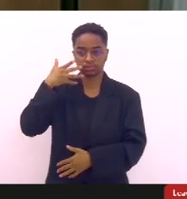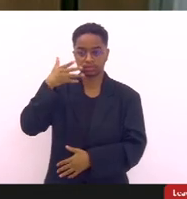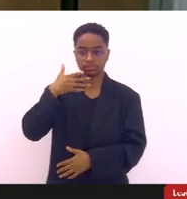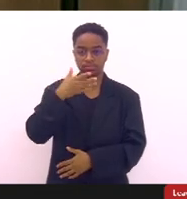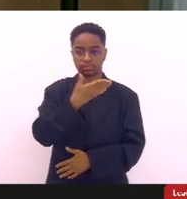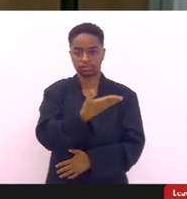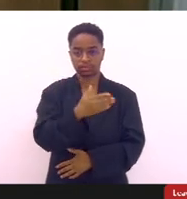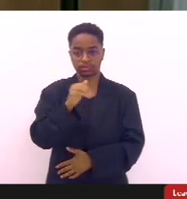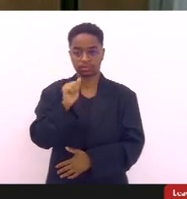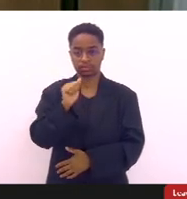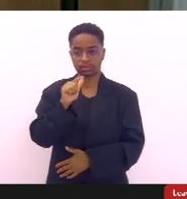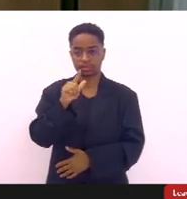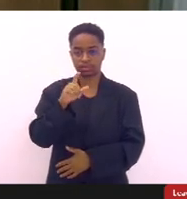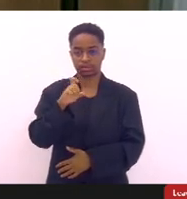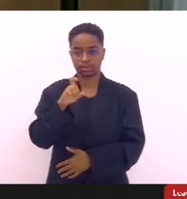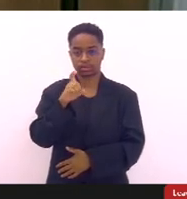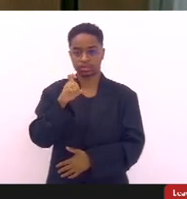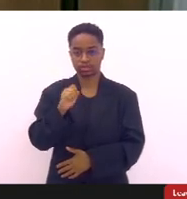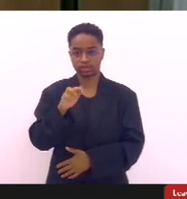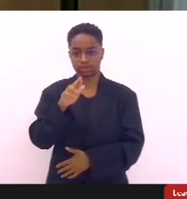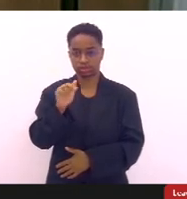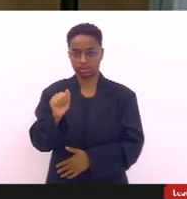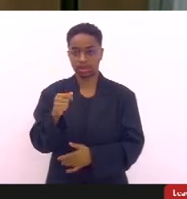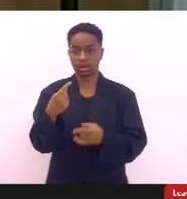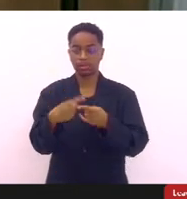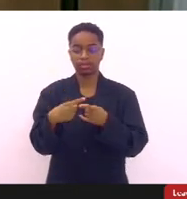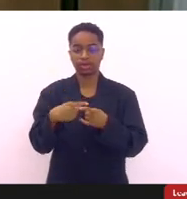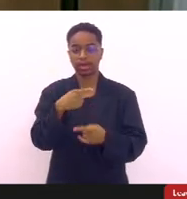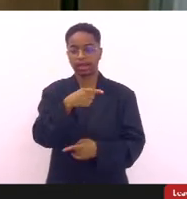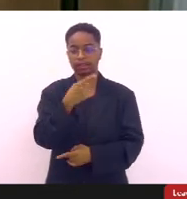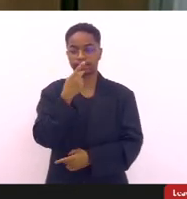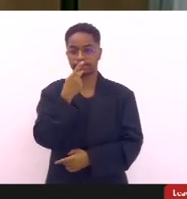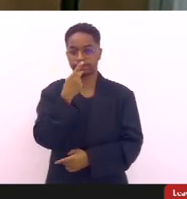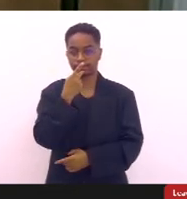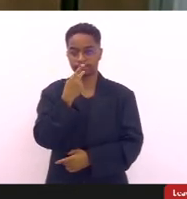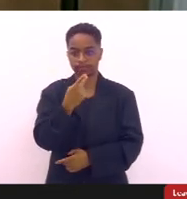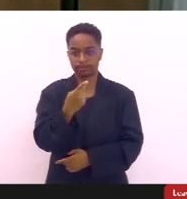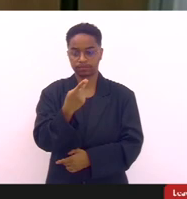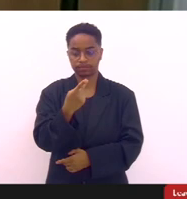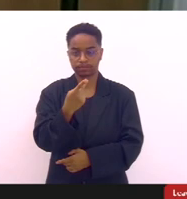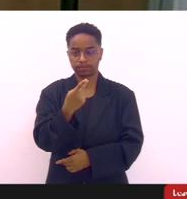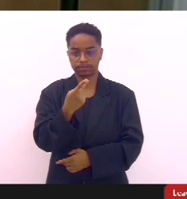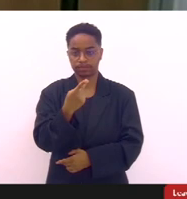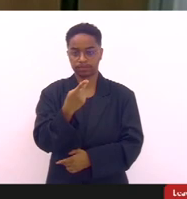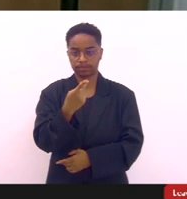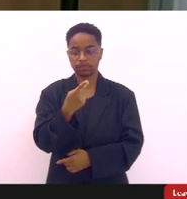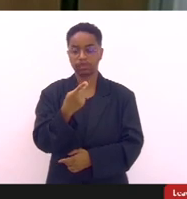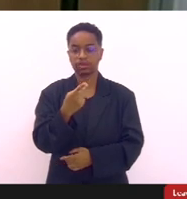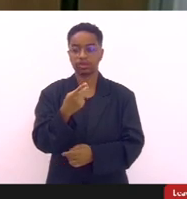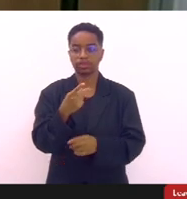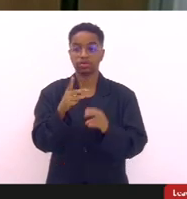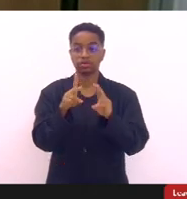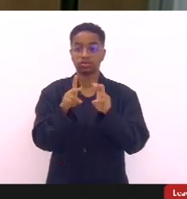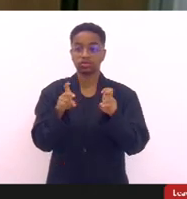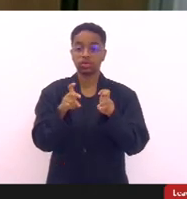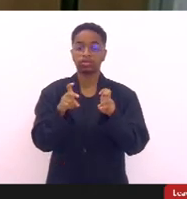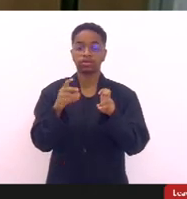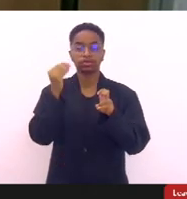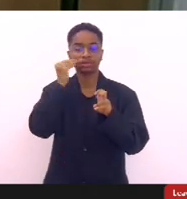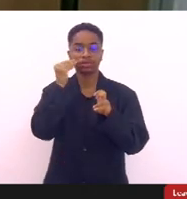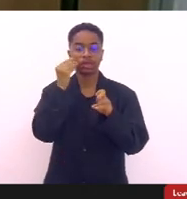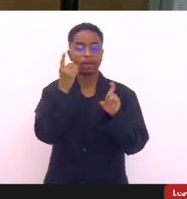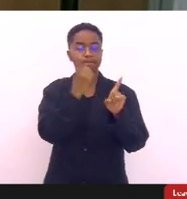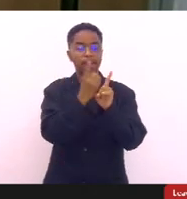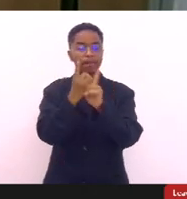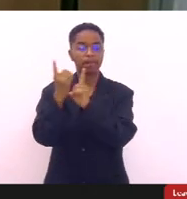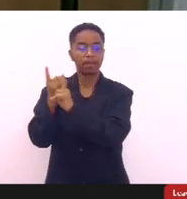Alexandra Chance, quando ela menciona que tem que testar em massa. Eu acho que só assim nós vamos amenizar realmente